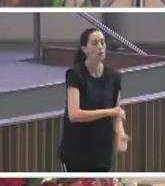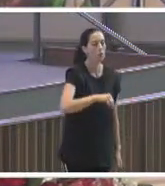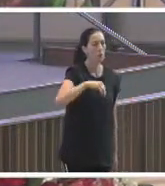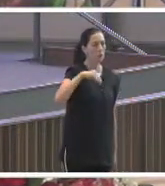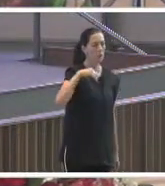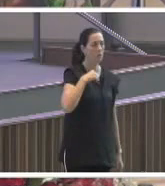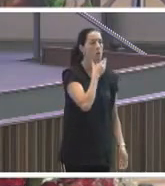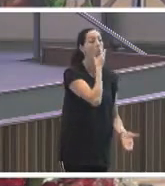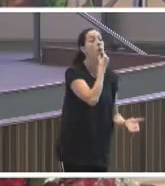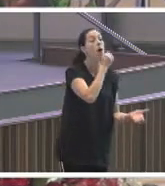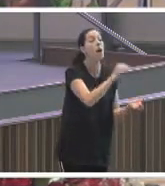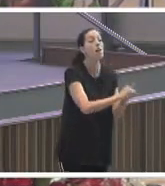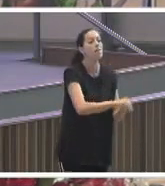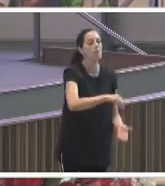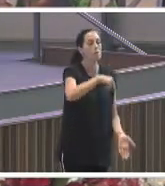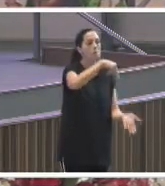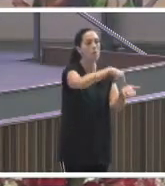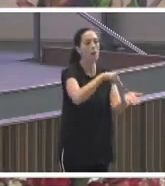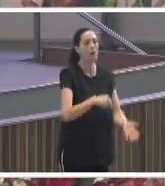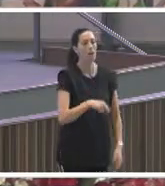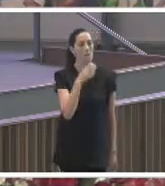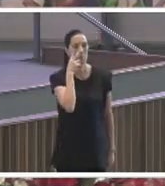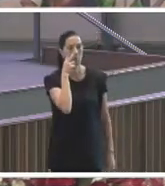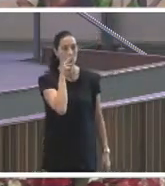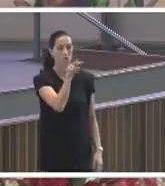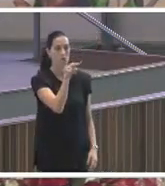O negócio é sério, agora eu vou olhar no olho.